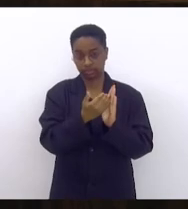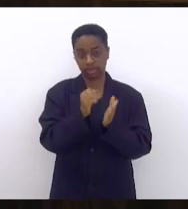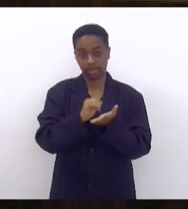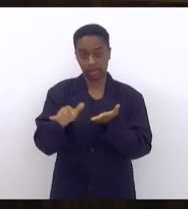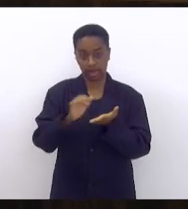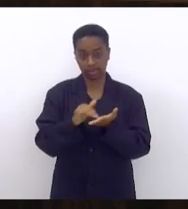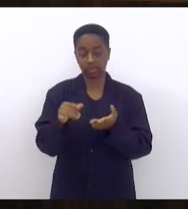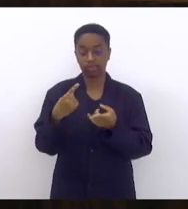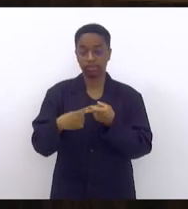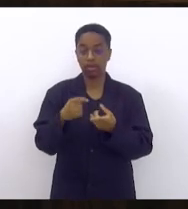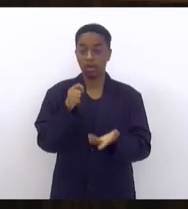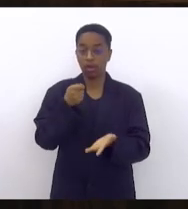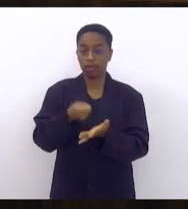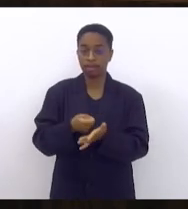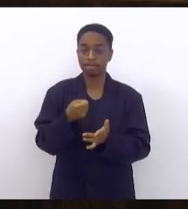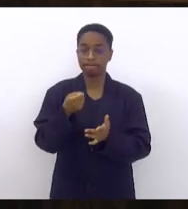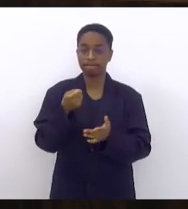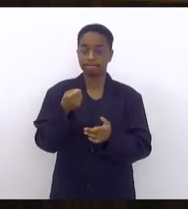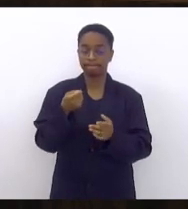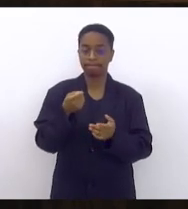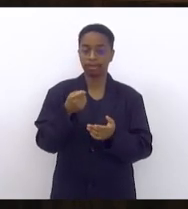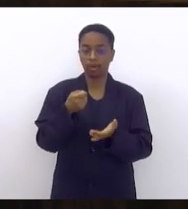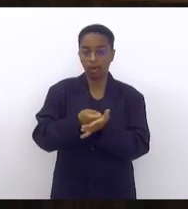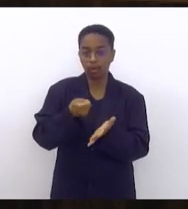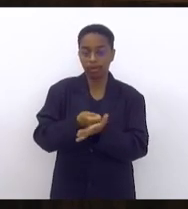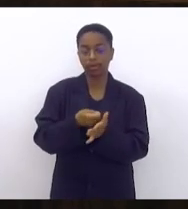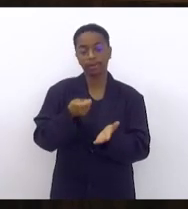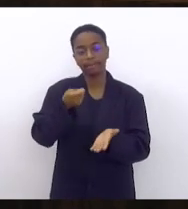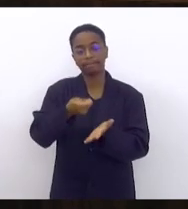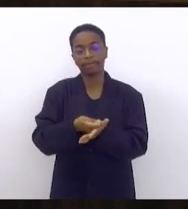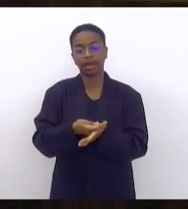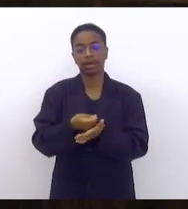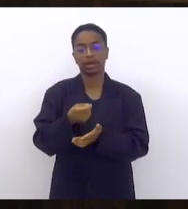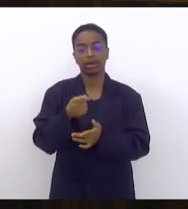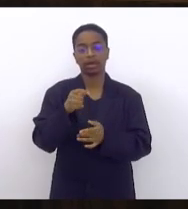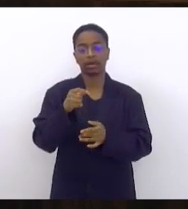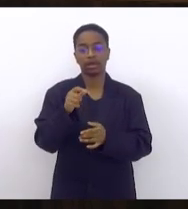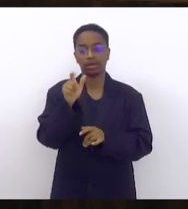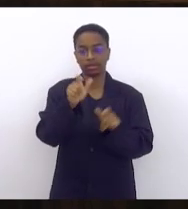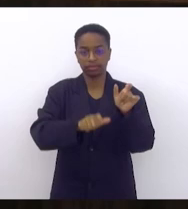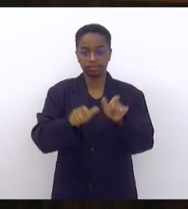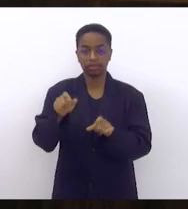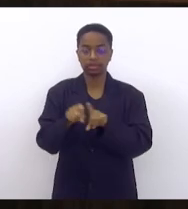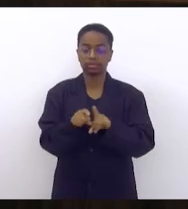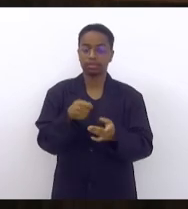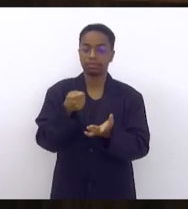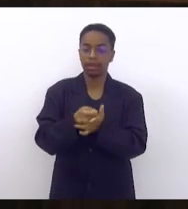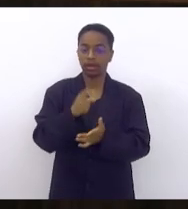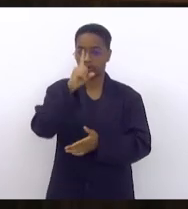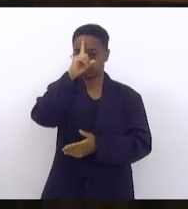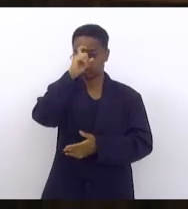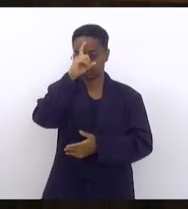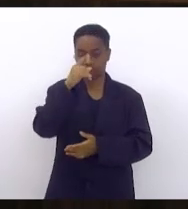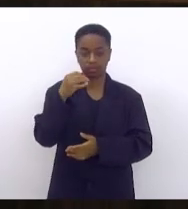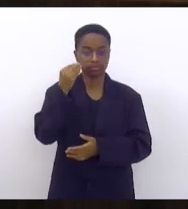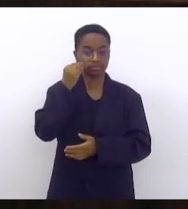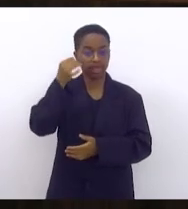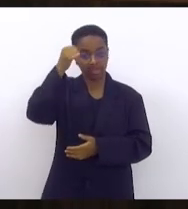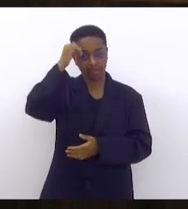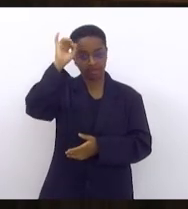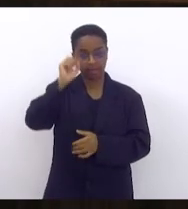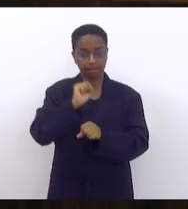que são obrigatórias, o pagamento dos recursos humanos, pagamento dos hospitais, para que os hospitais não interrompam o